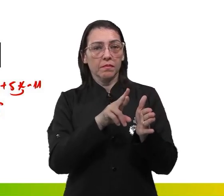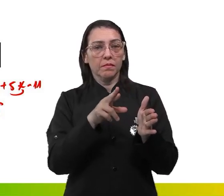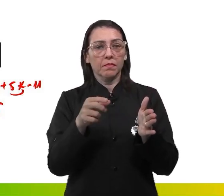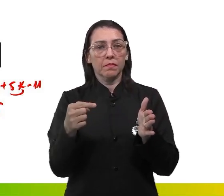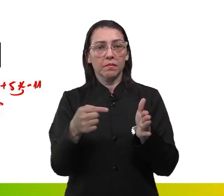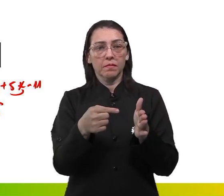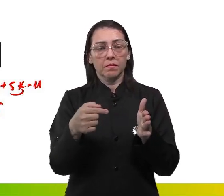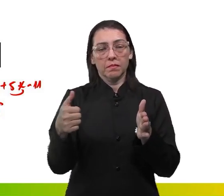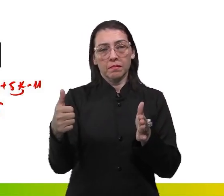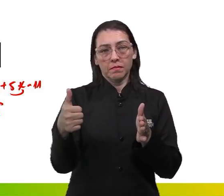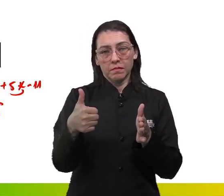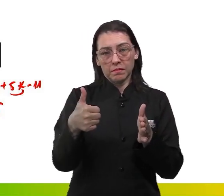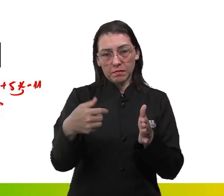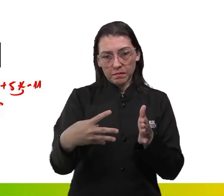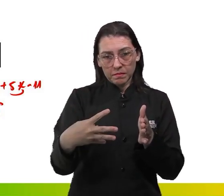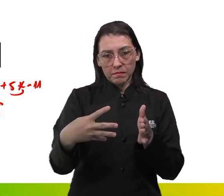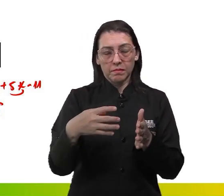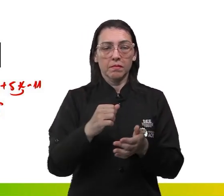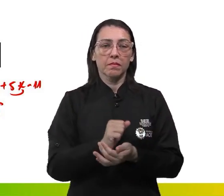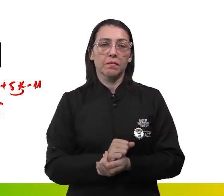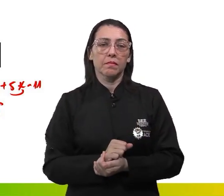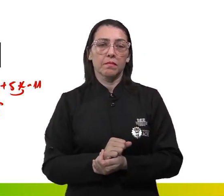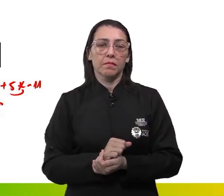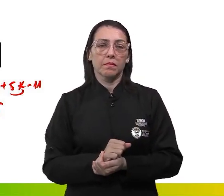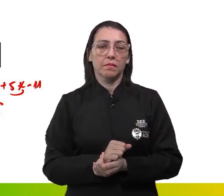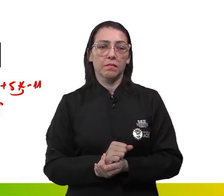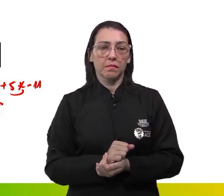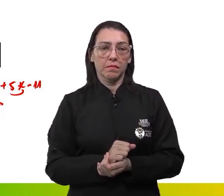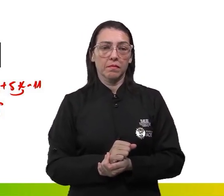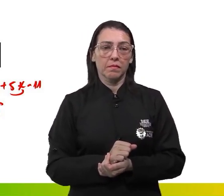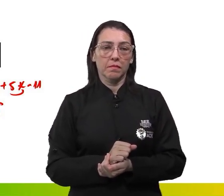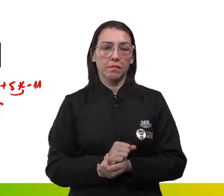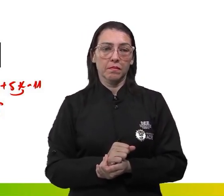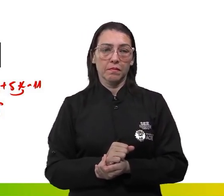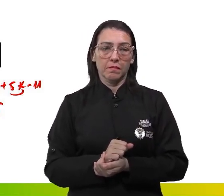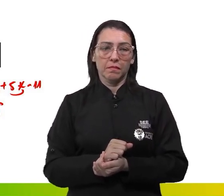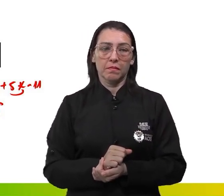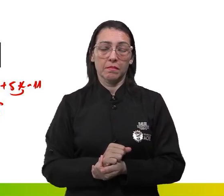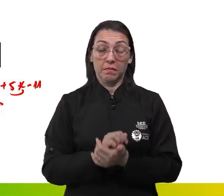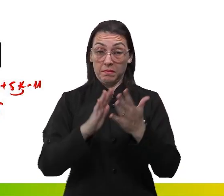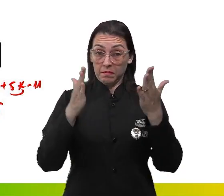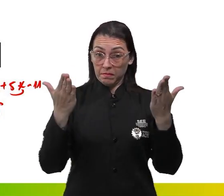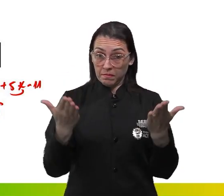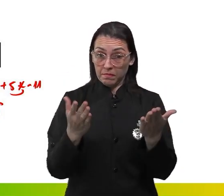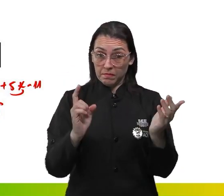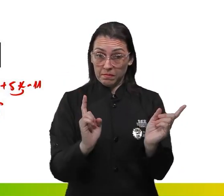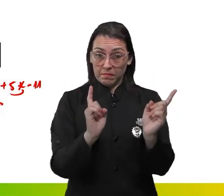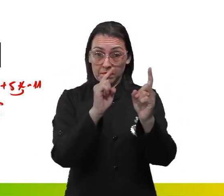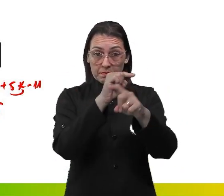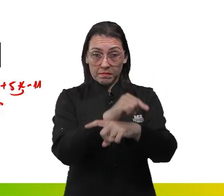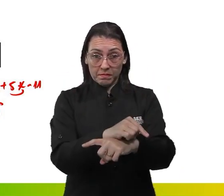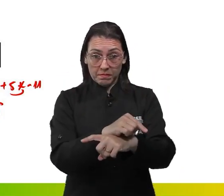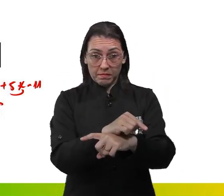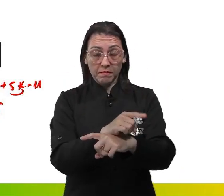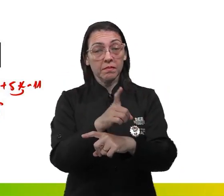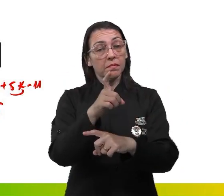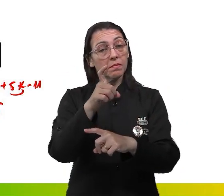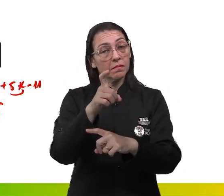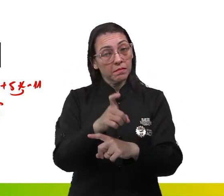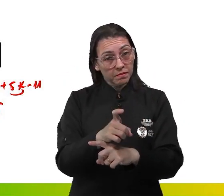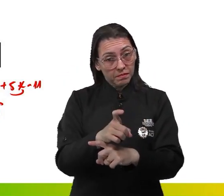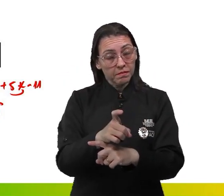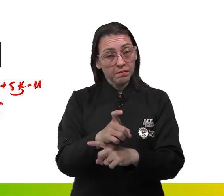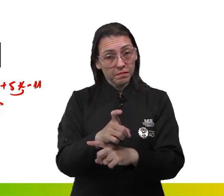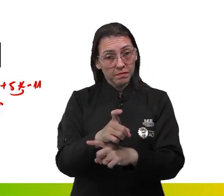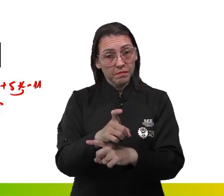menos 14. Então, eu tenho aqui menos 14. E agora você usa